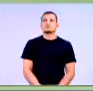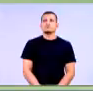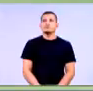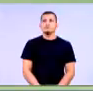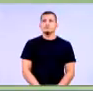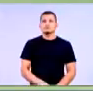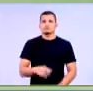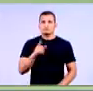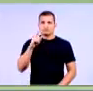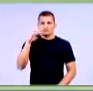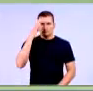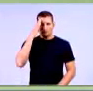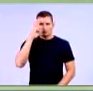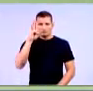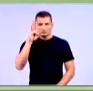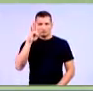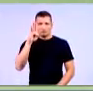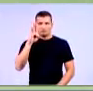são as principais